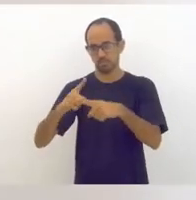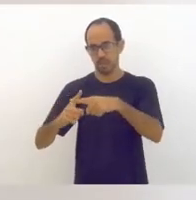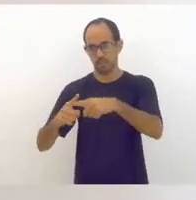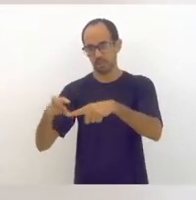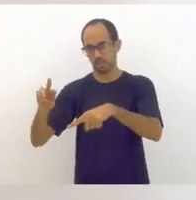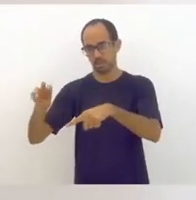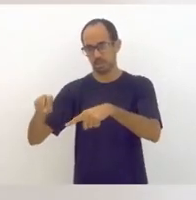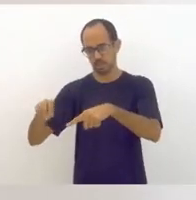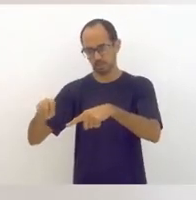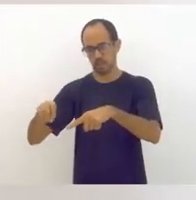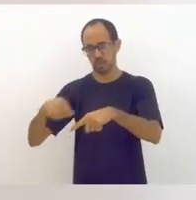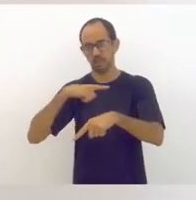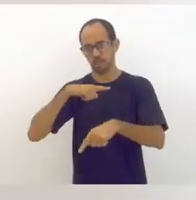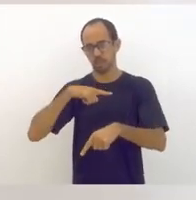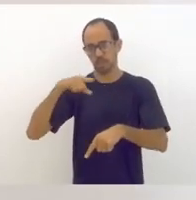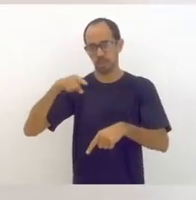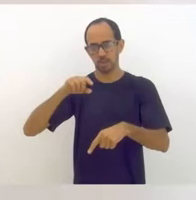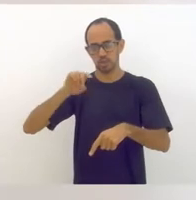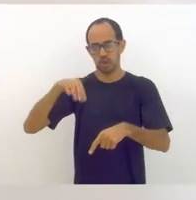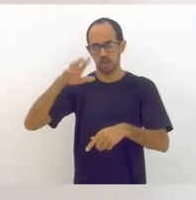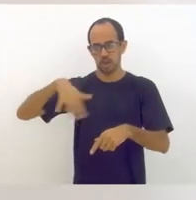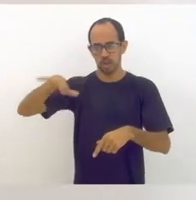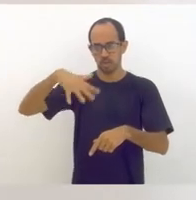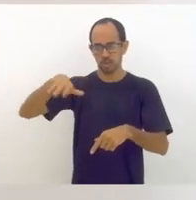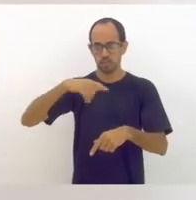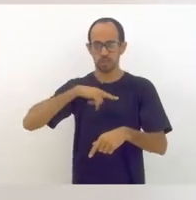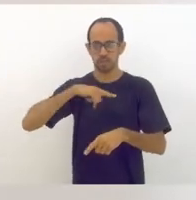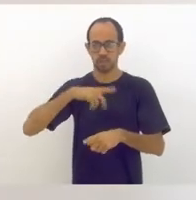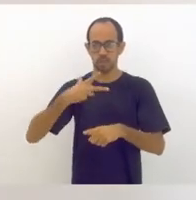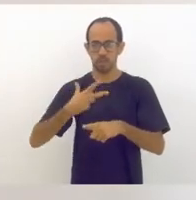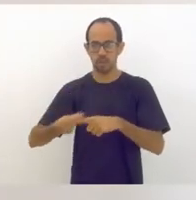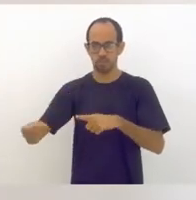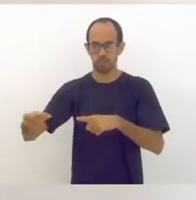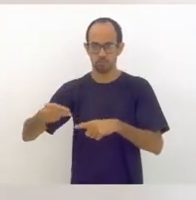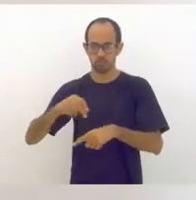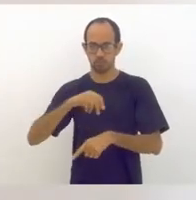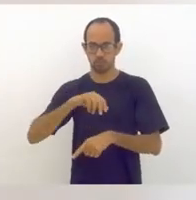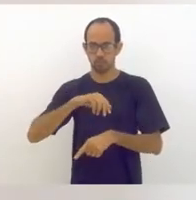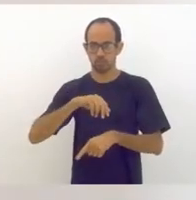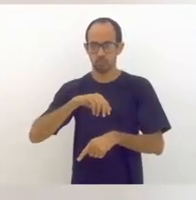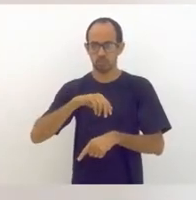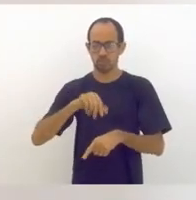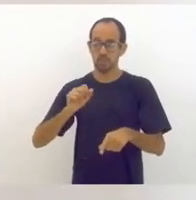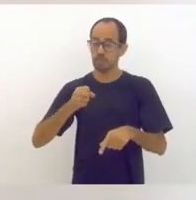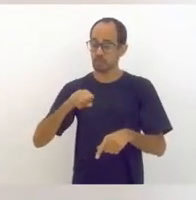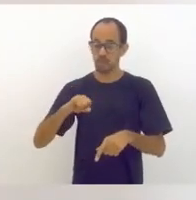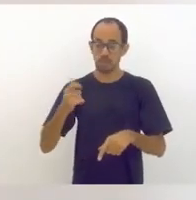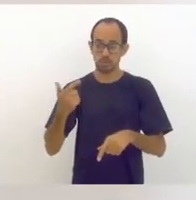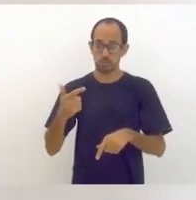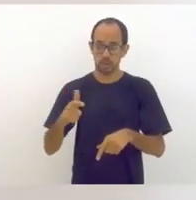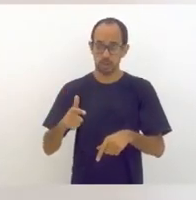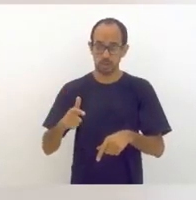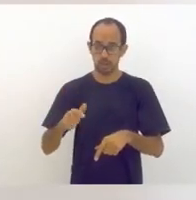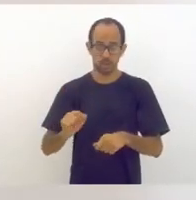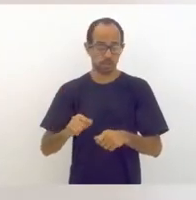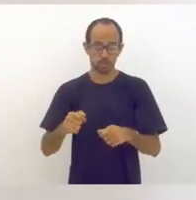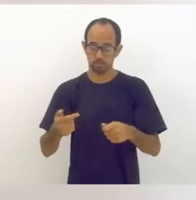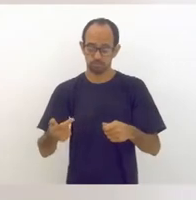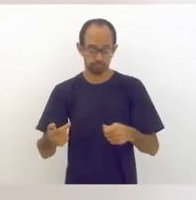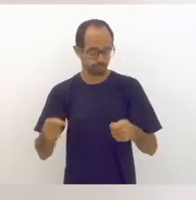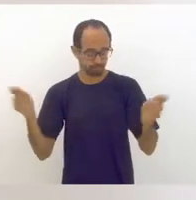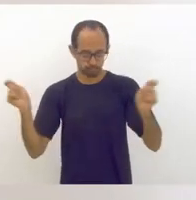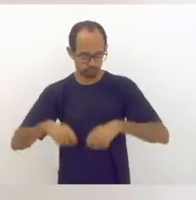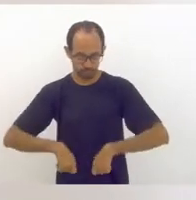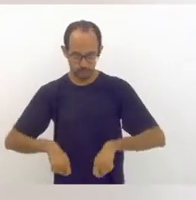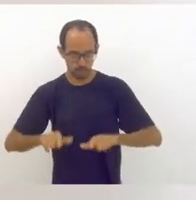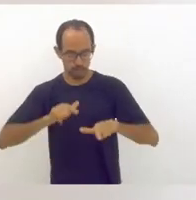ser agraciado aquela região porque existe o refúgio. Sem o refúgio, nós não teríamos esses trabalhos tão brilhantes que foram apresentados